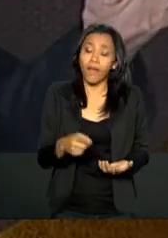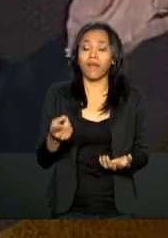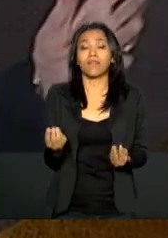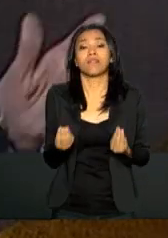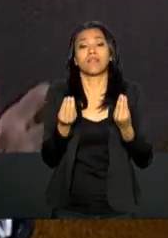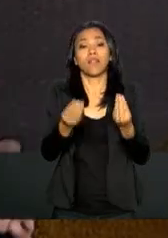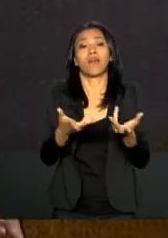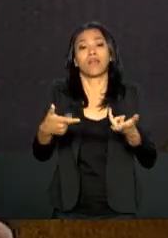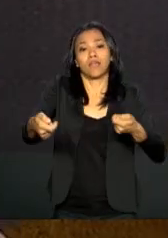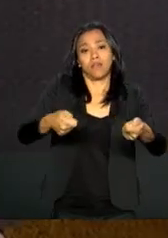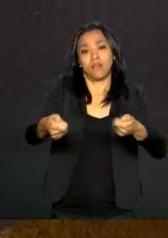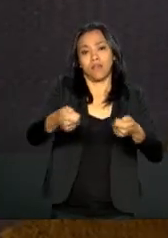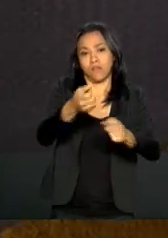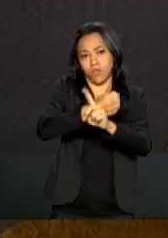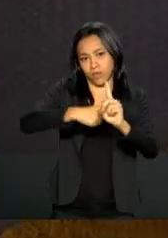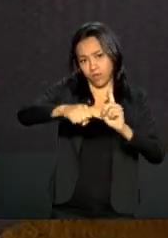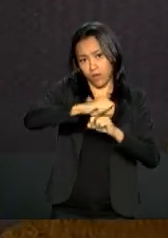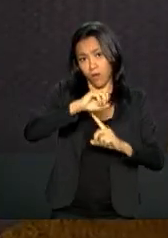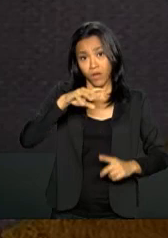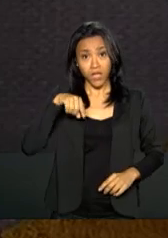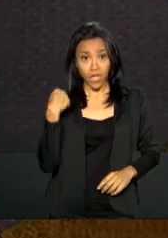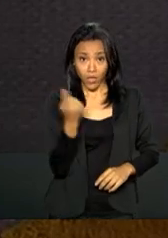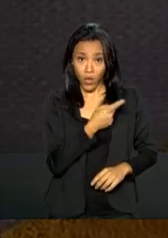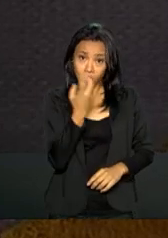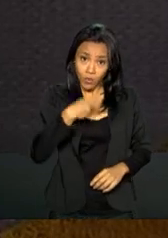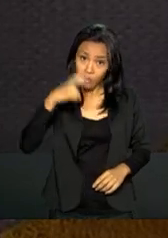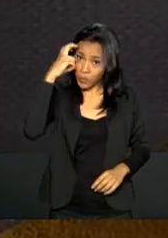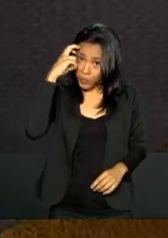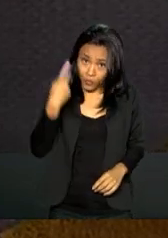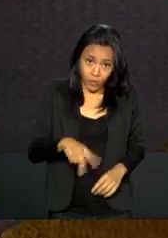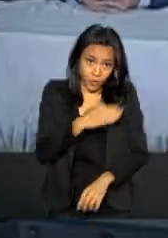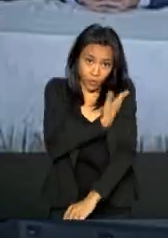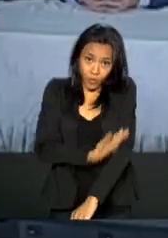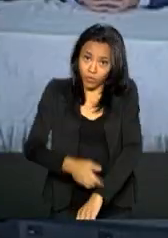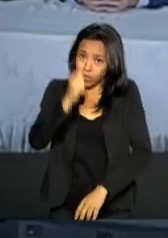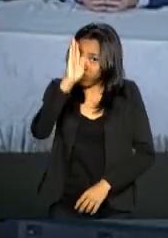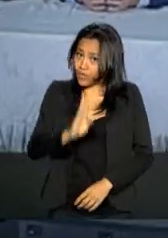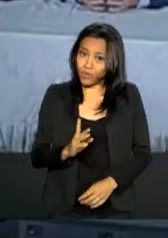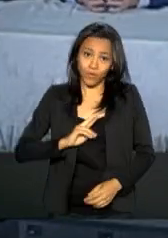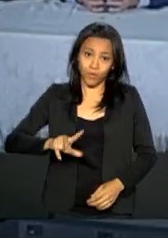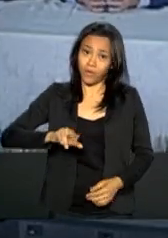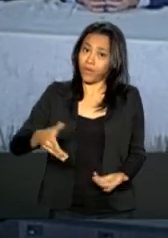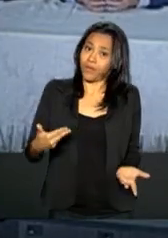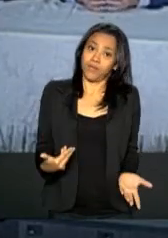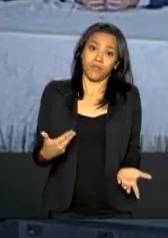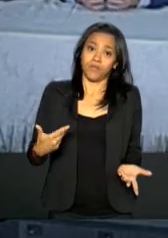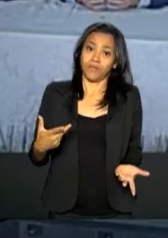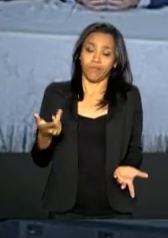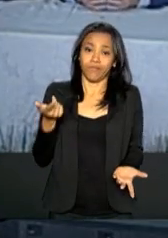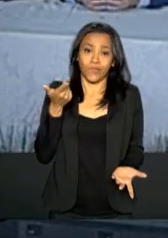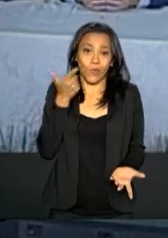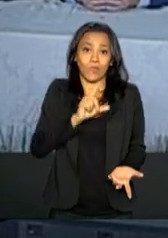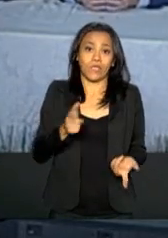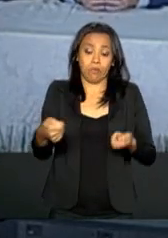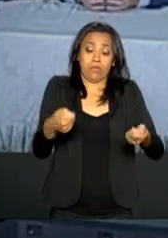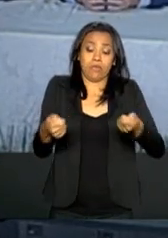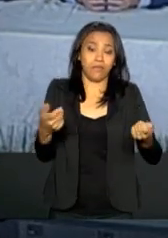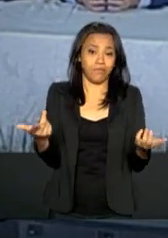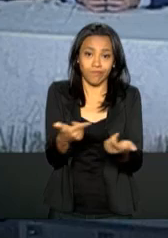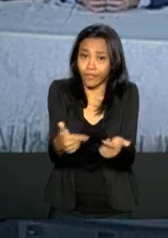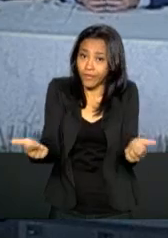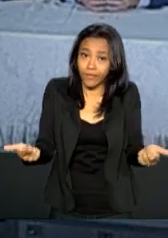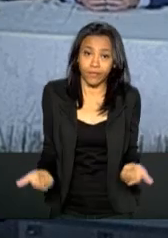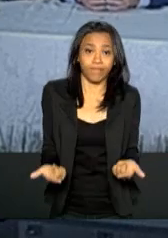ea nossa cultura não é esta eu me recordo quando o presidente da câmara dos deputados nas várias vezes me